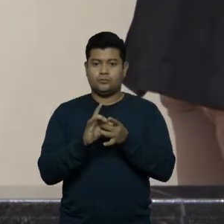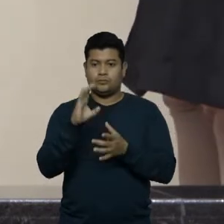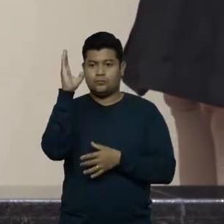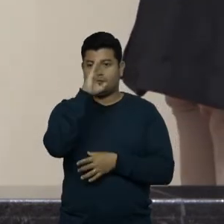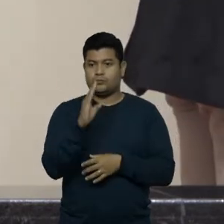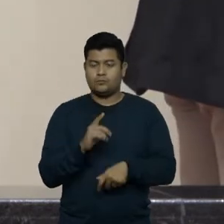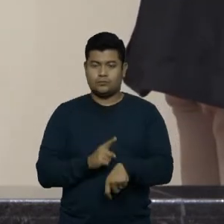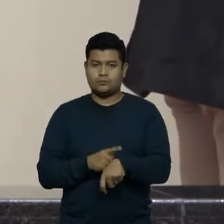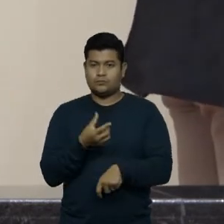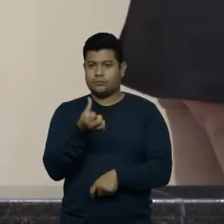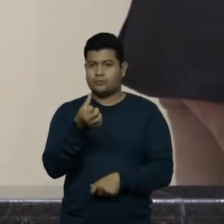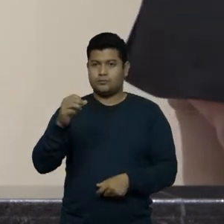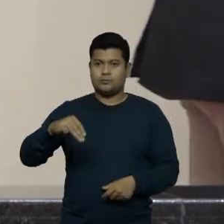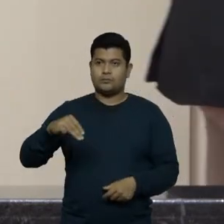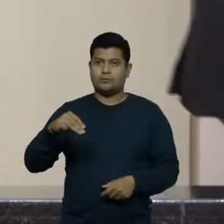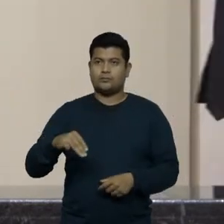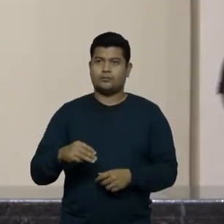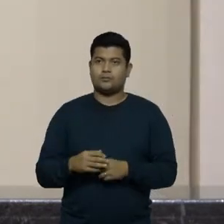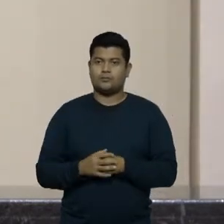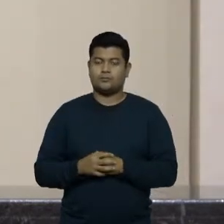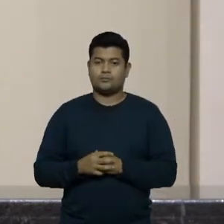seis minutos